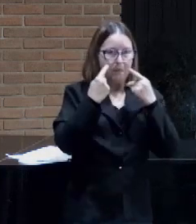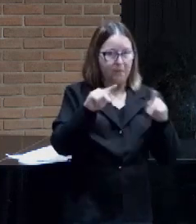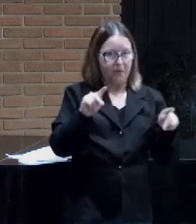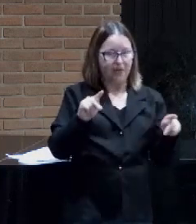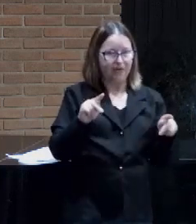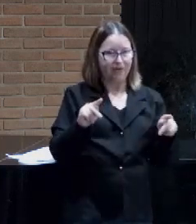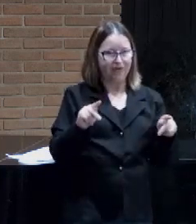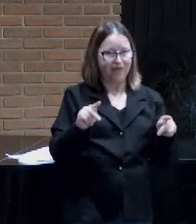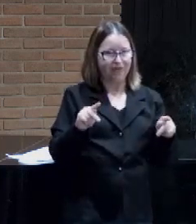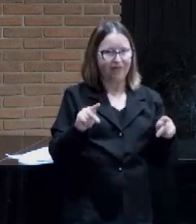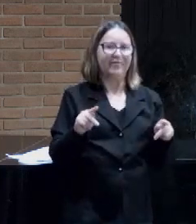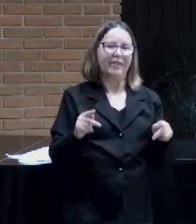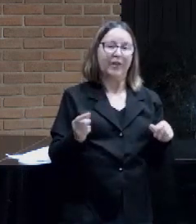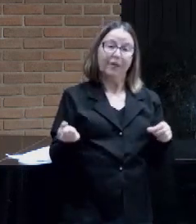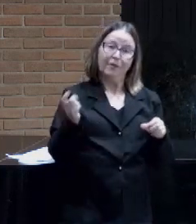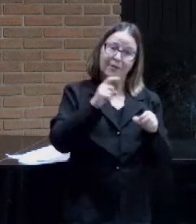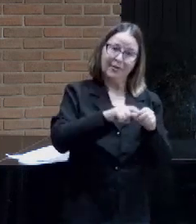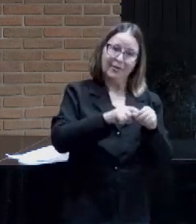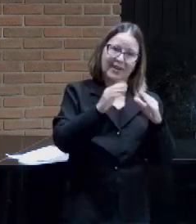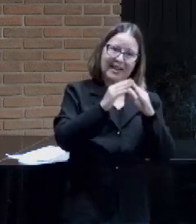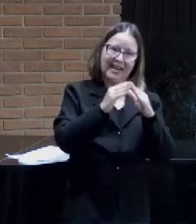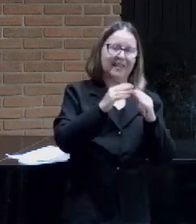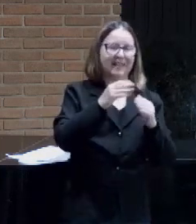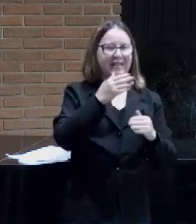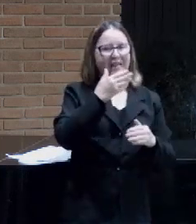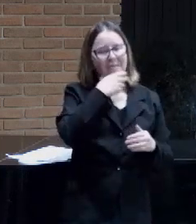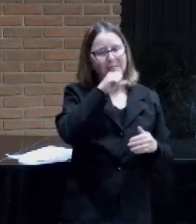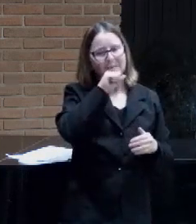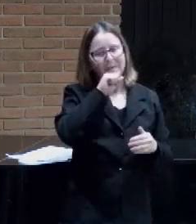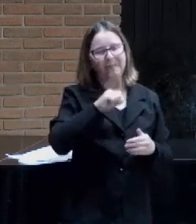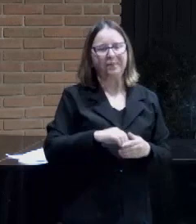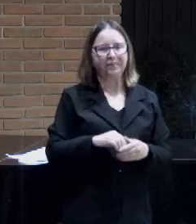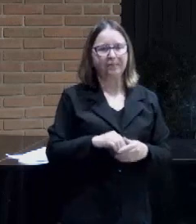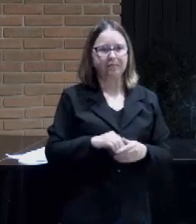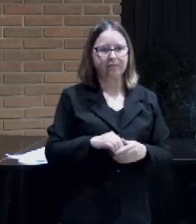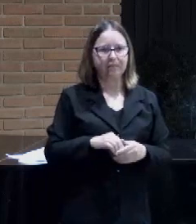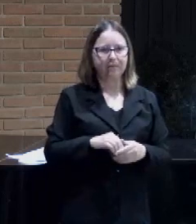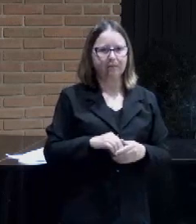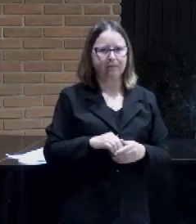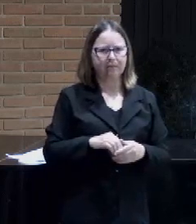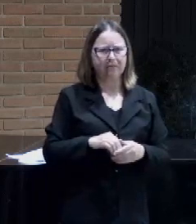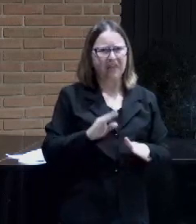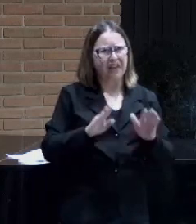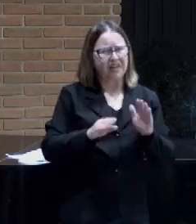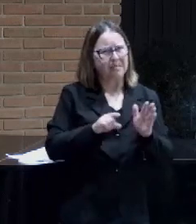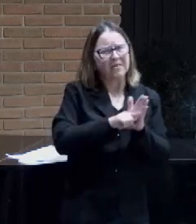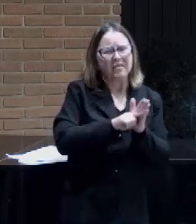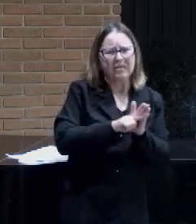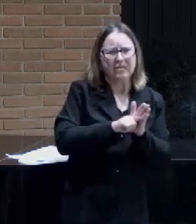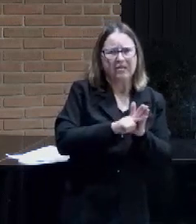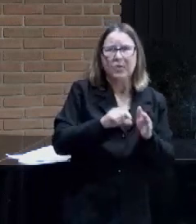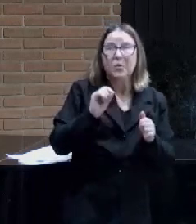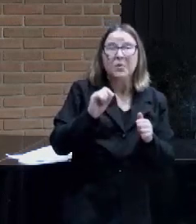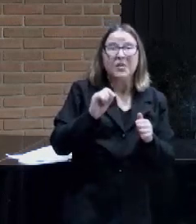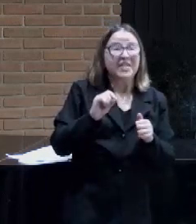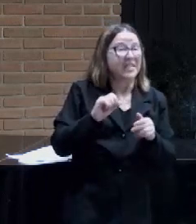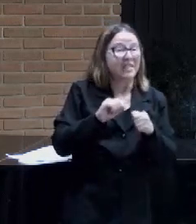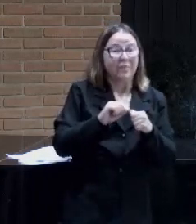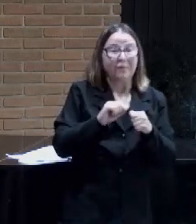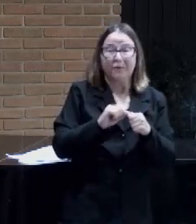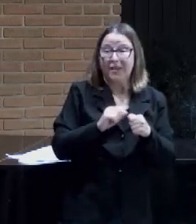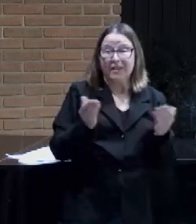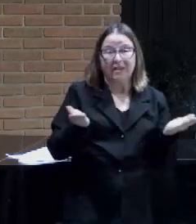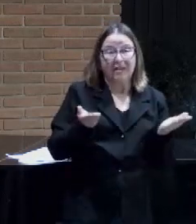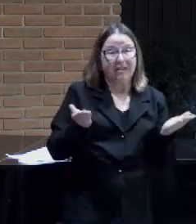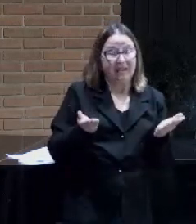Você pode se perguntar, como eu já me perguntei, e me pergunto, o que eu posso fazer diante disso? Porque eu quero obedecer ao Senhor, mas eu não